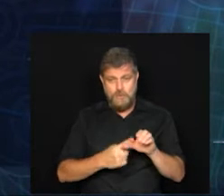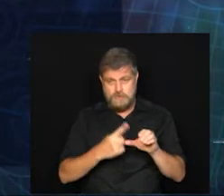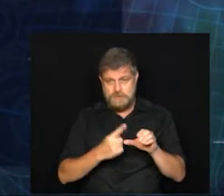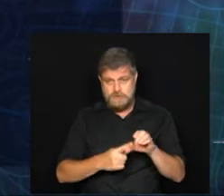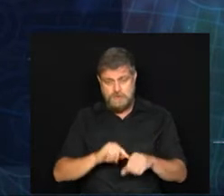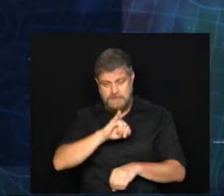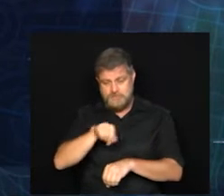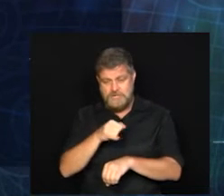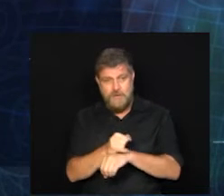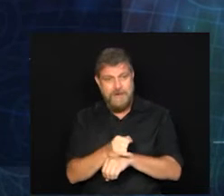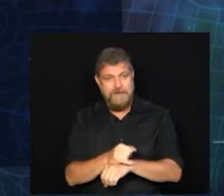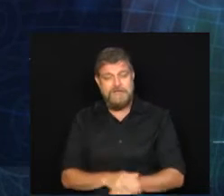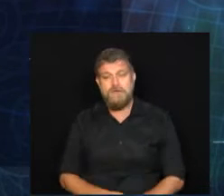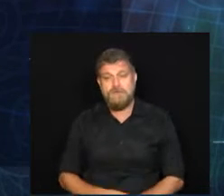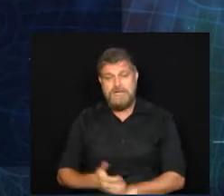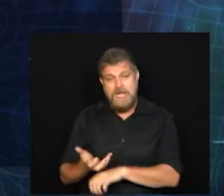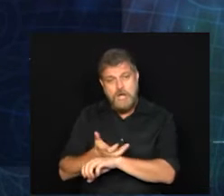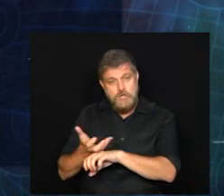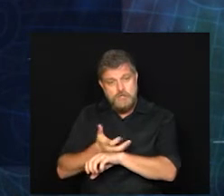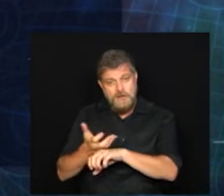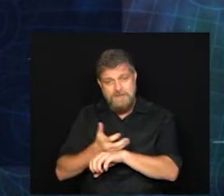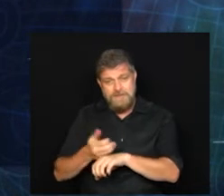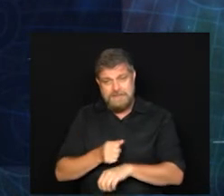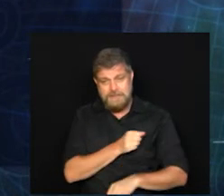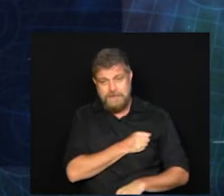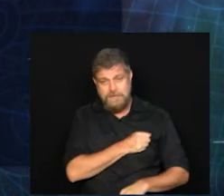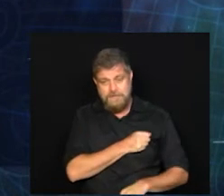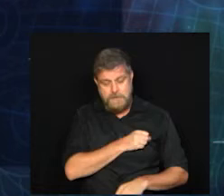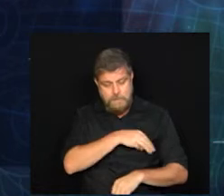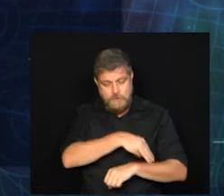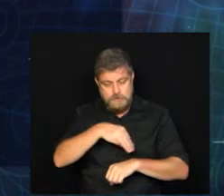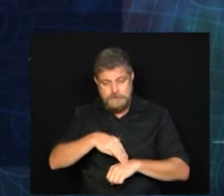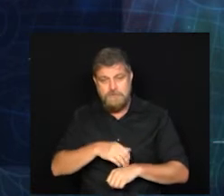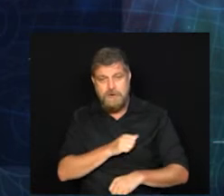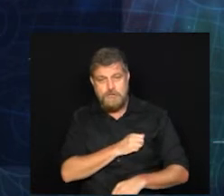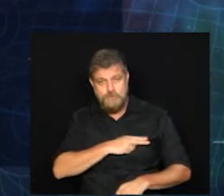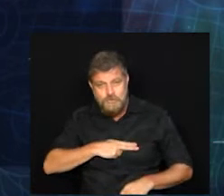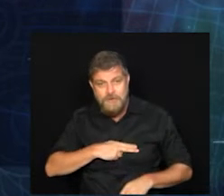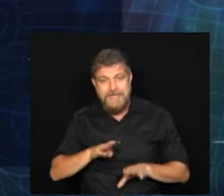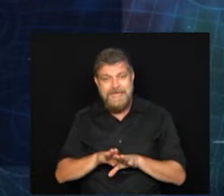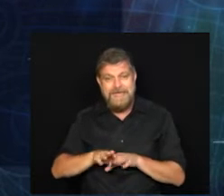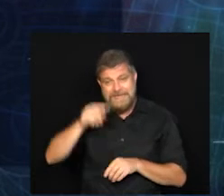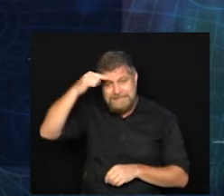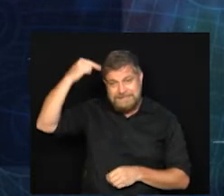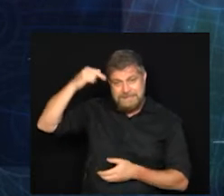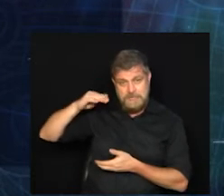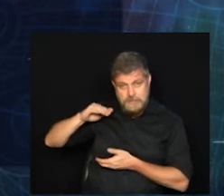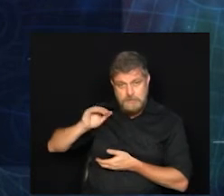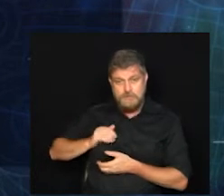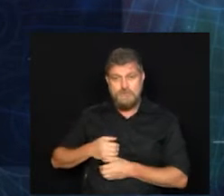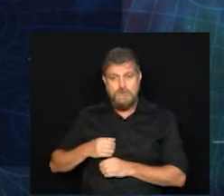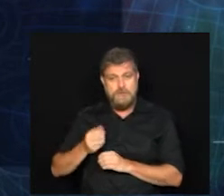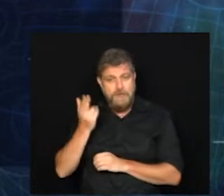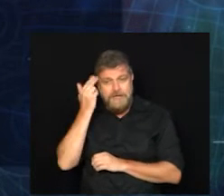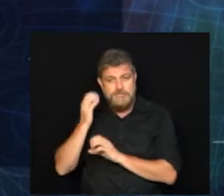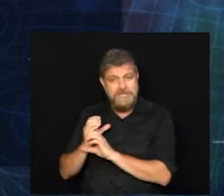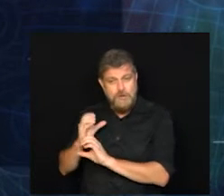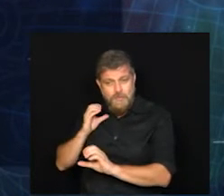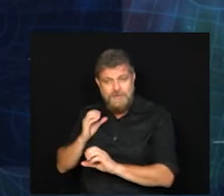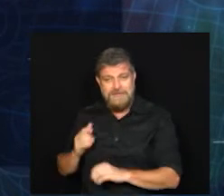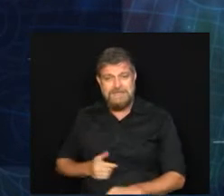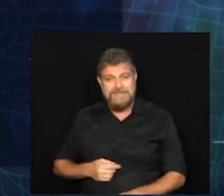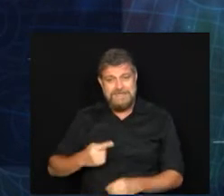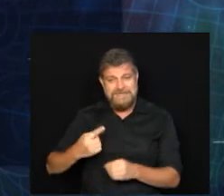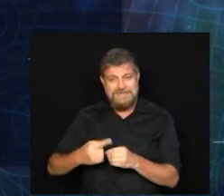Jaguariúna, Nova Odessa, Montemor, Arthur, Nogueira, Pedreira, Santo Antônio de Posse, Engenheiro Coelho, cidades com menos de 1.000